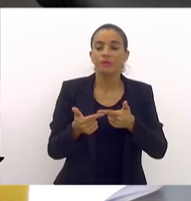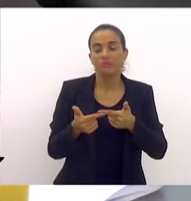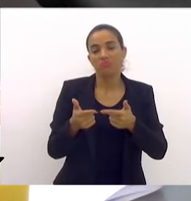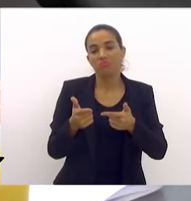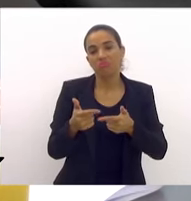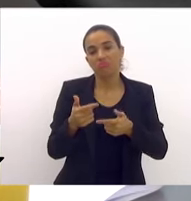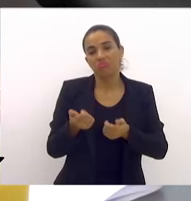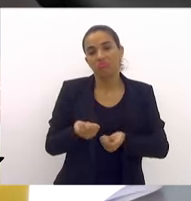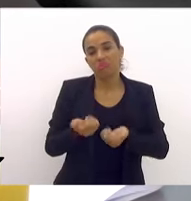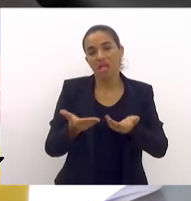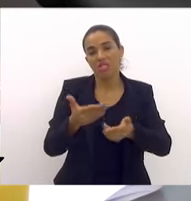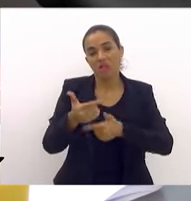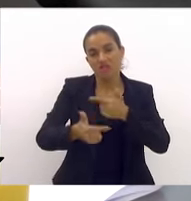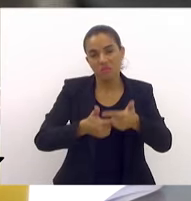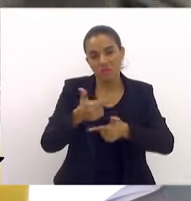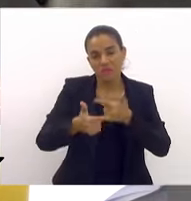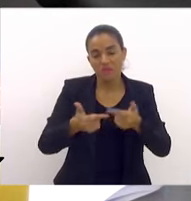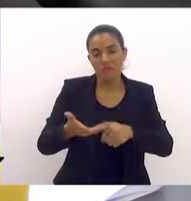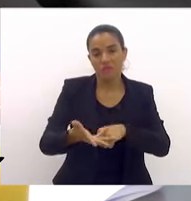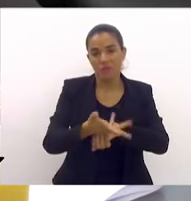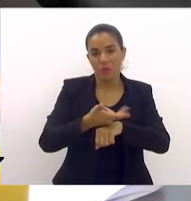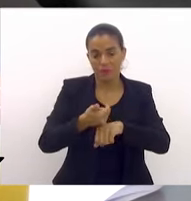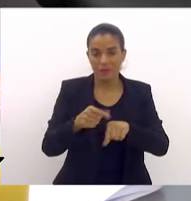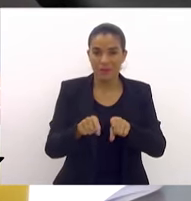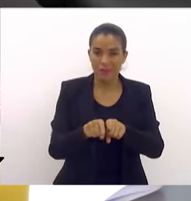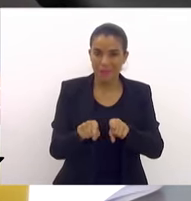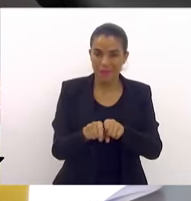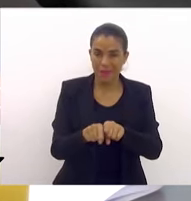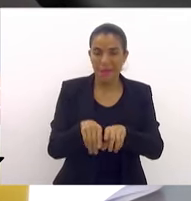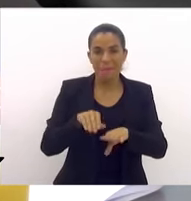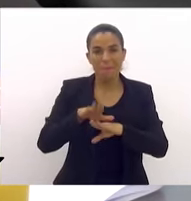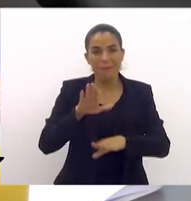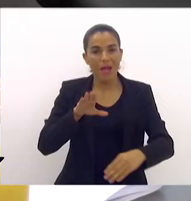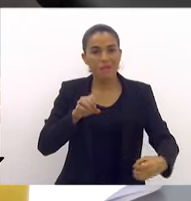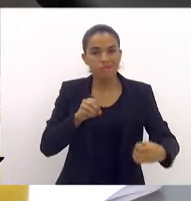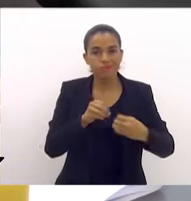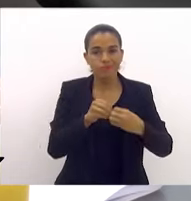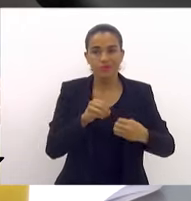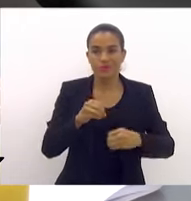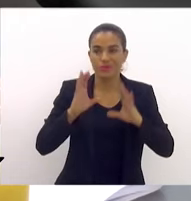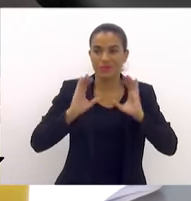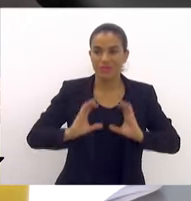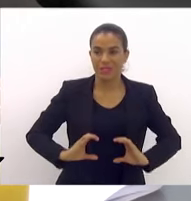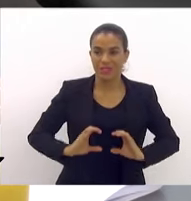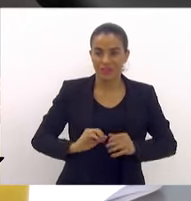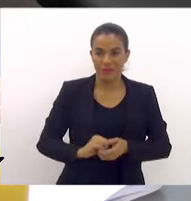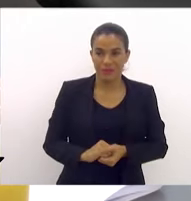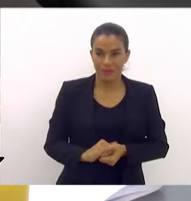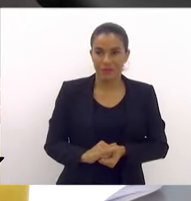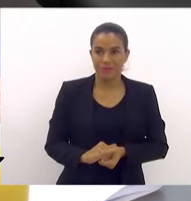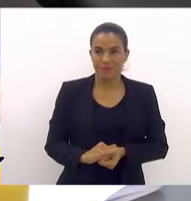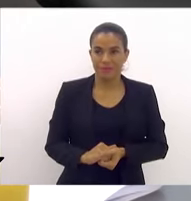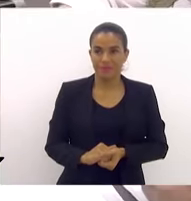prestar um serviço público de melhor qualidade e, ao mesmo tempo, se aproximar mais do cidadão. Perfeito. Em